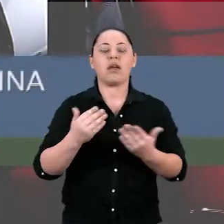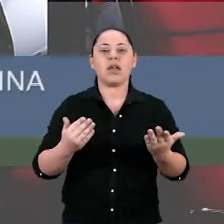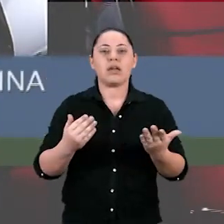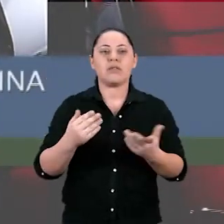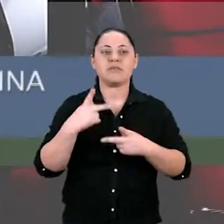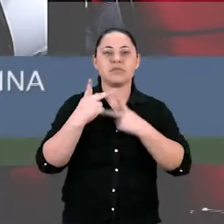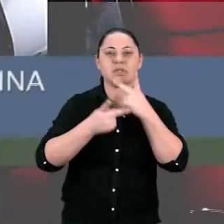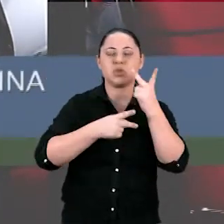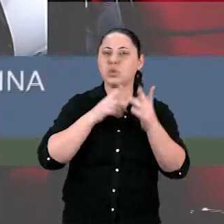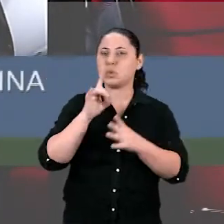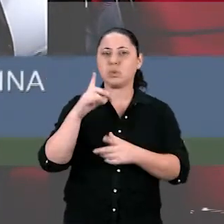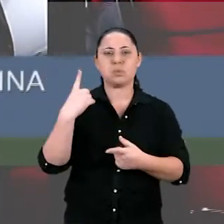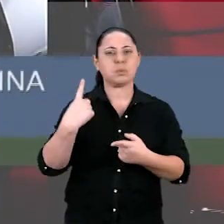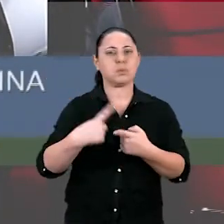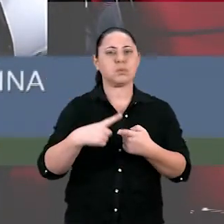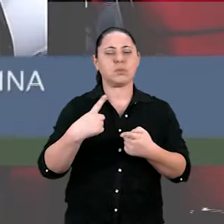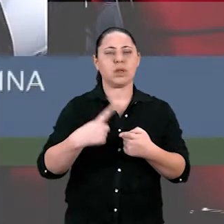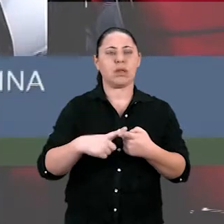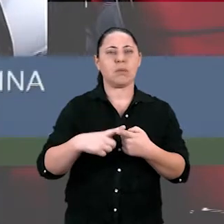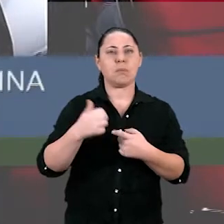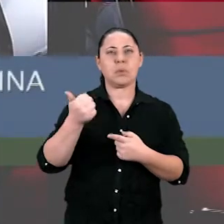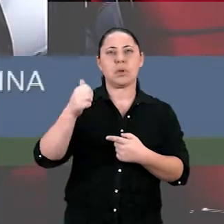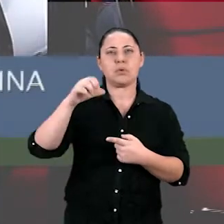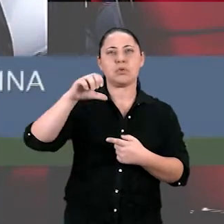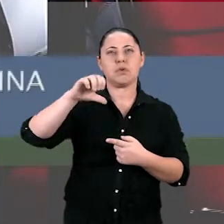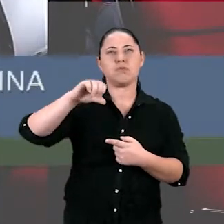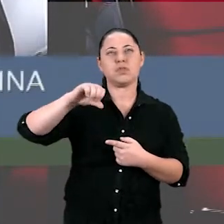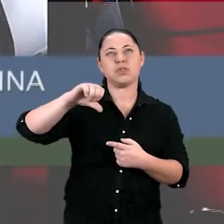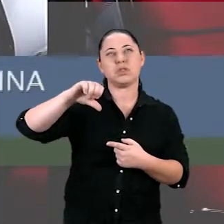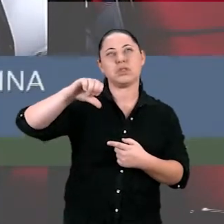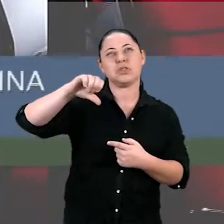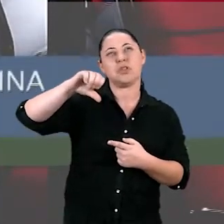só porque, desde